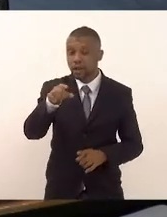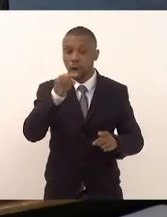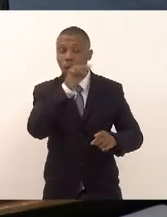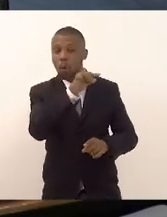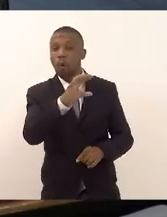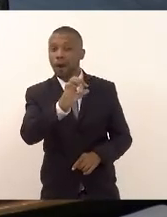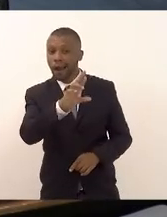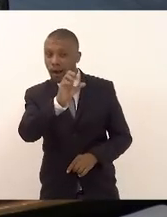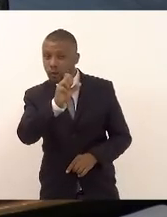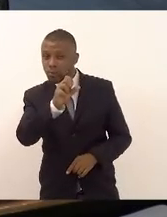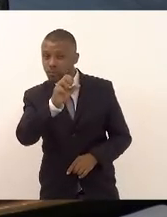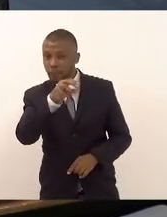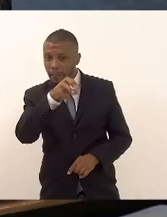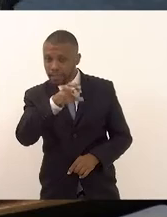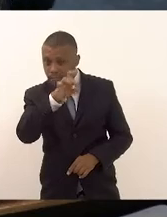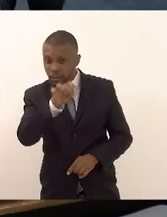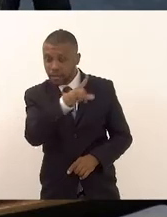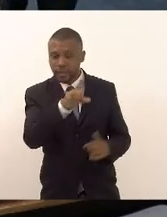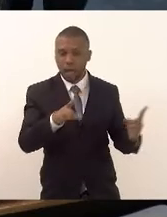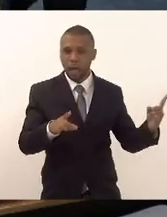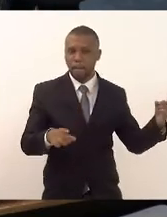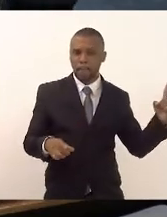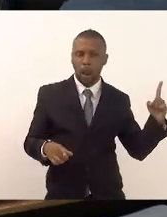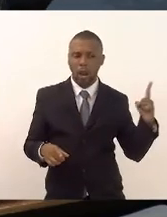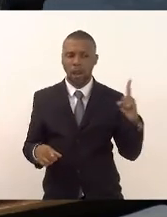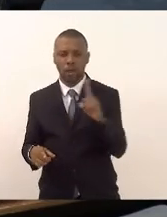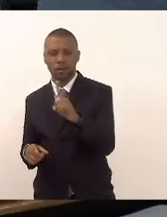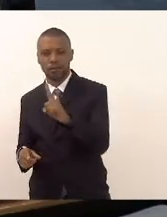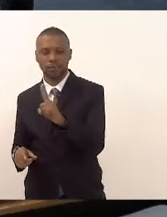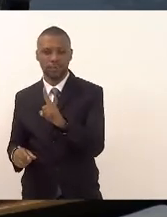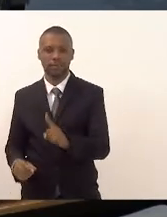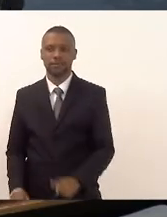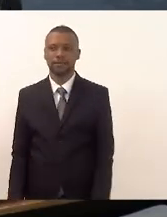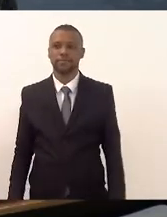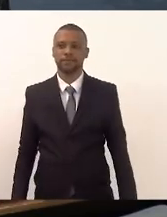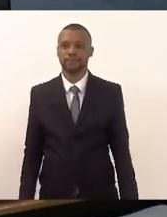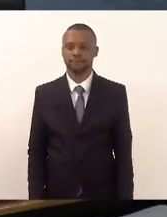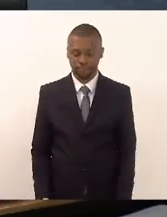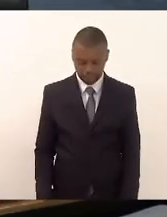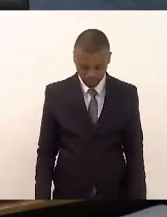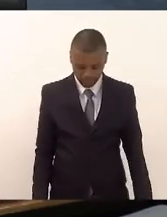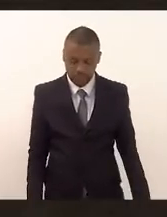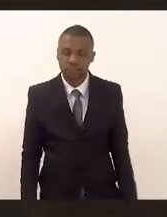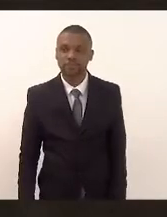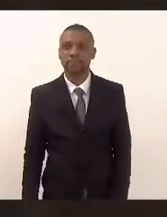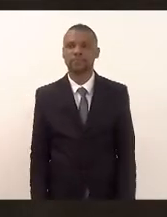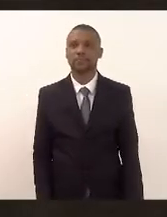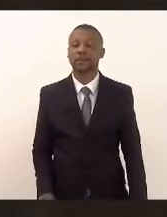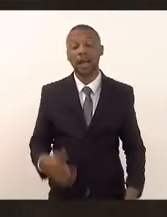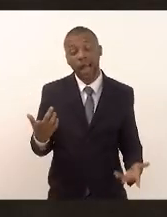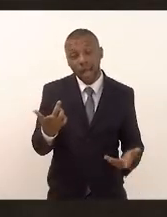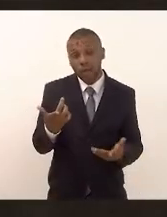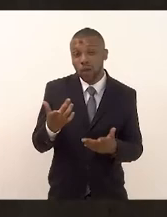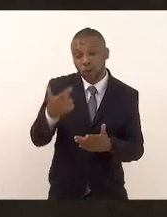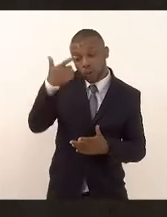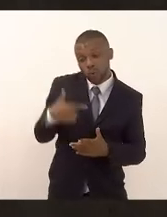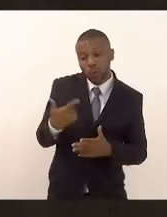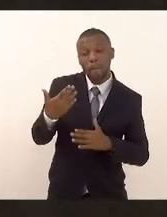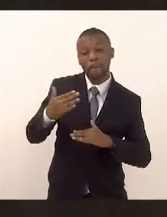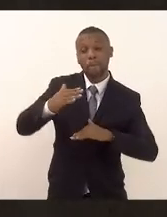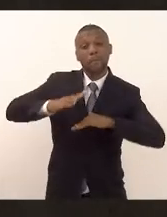O homem está igual o Carlos Augusto. Ator, diretor, cavaleiro. Menos dançarino, né, presidente? Não, de jeito